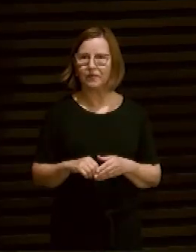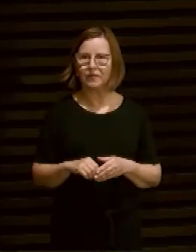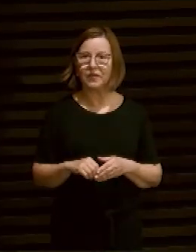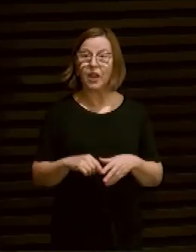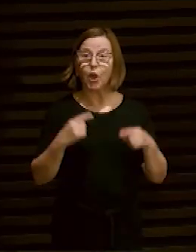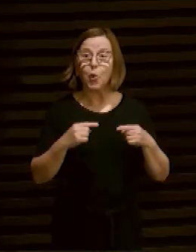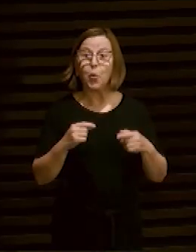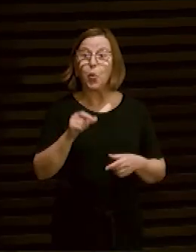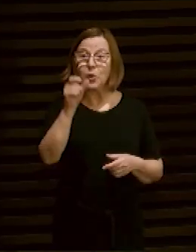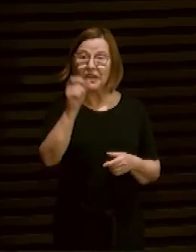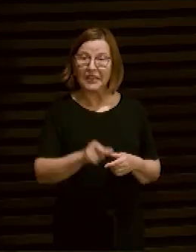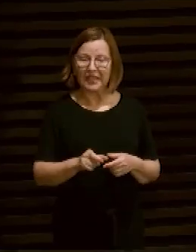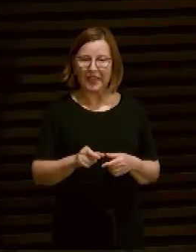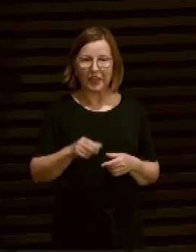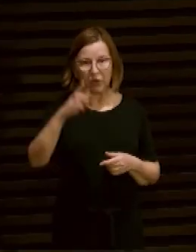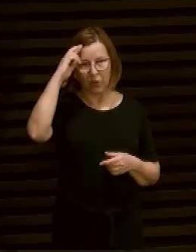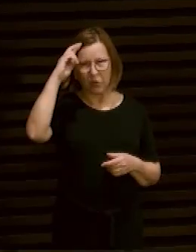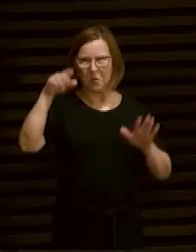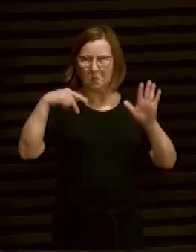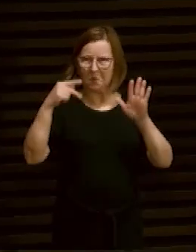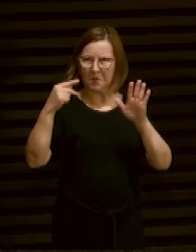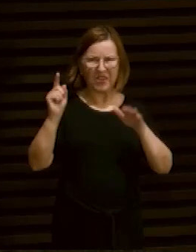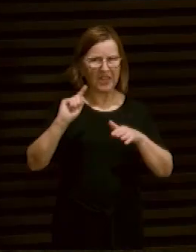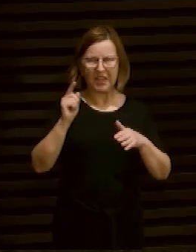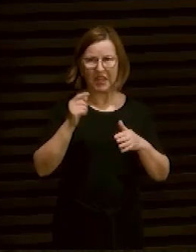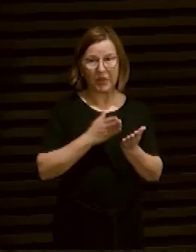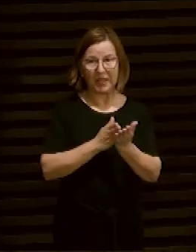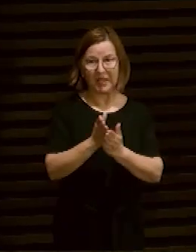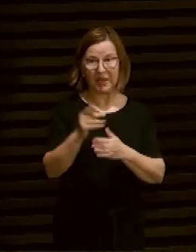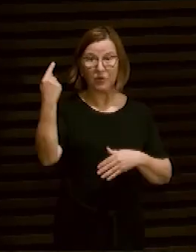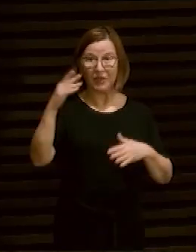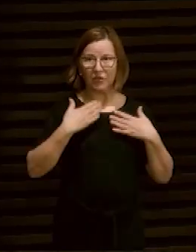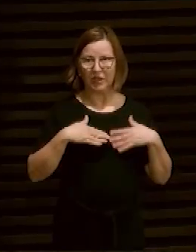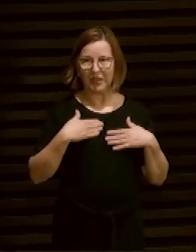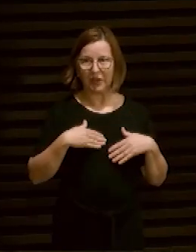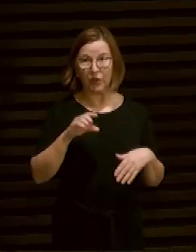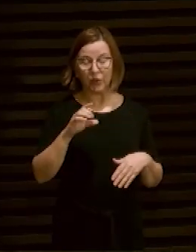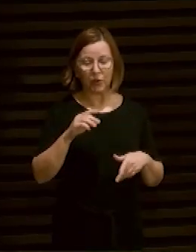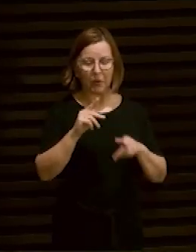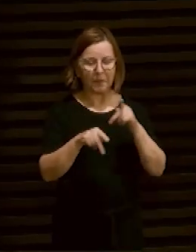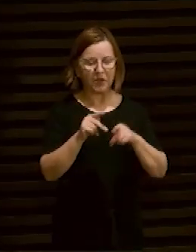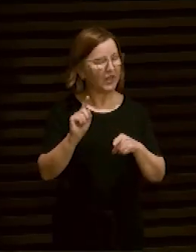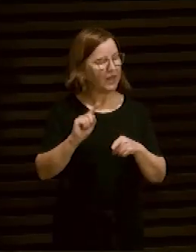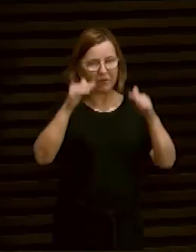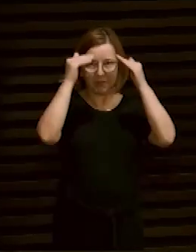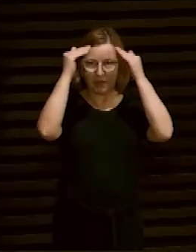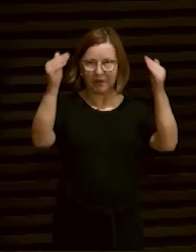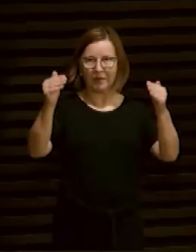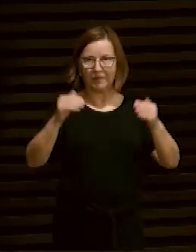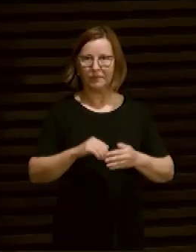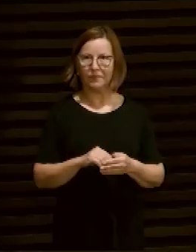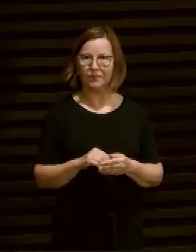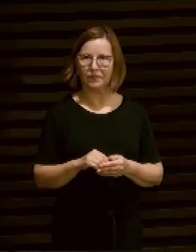descanso, senão contra os que foram desobedientes? Vemos, pois, que não puderam